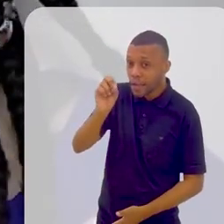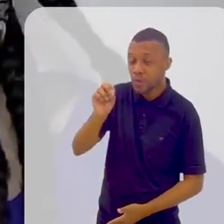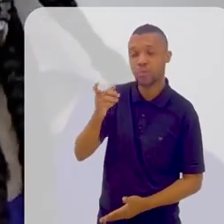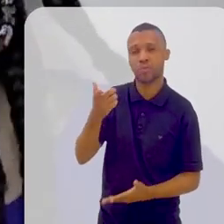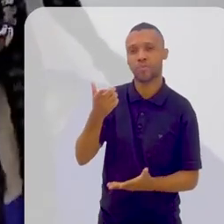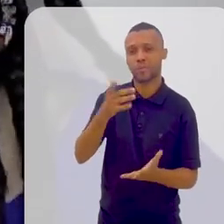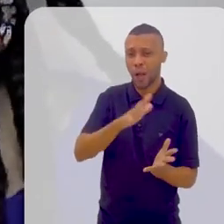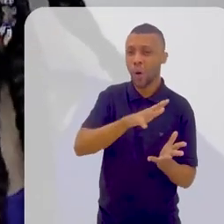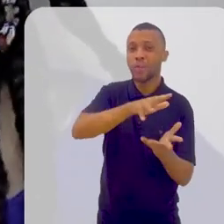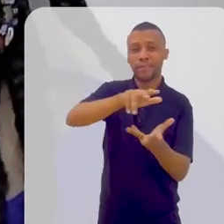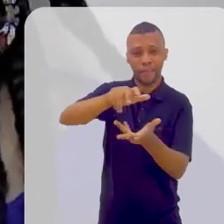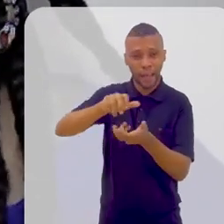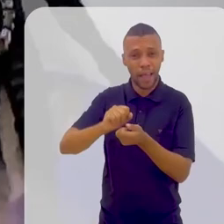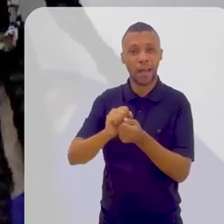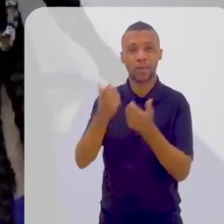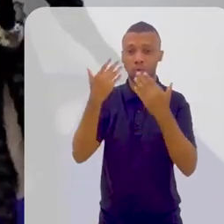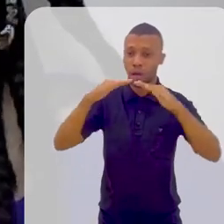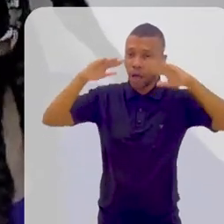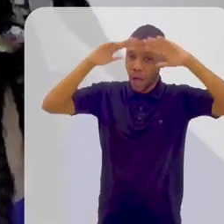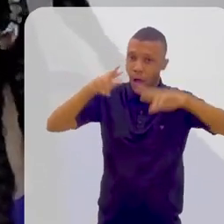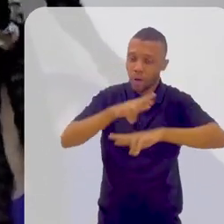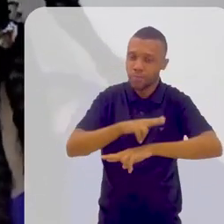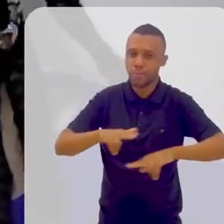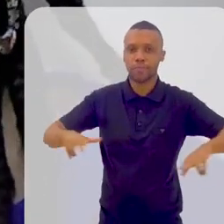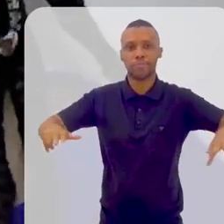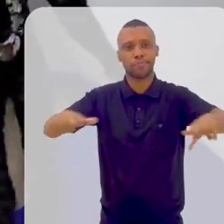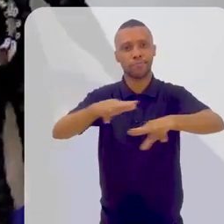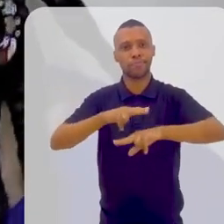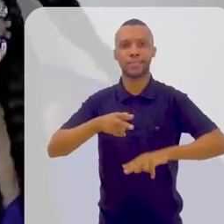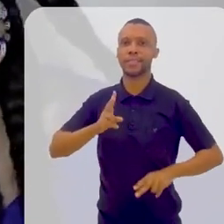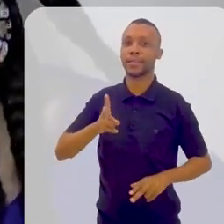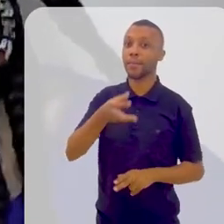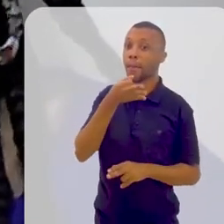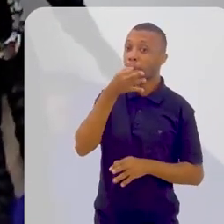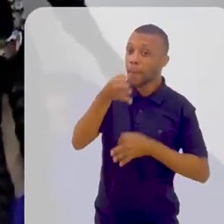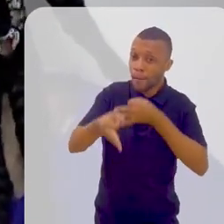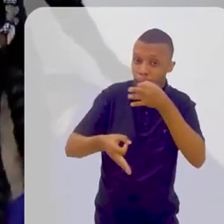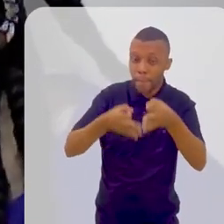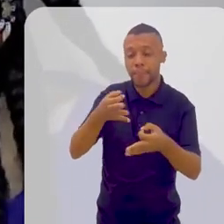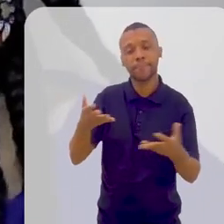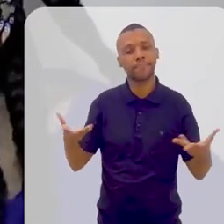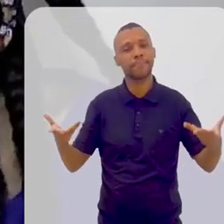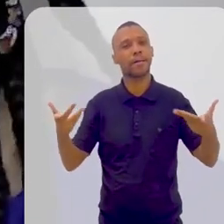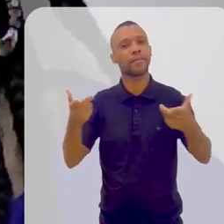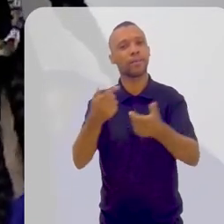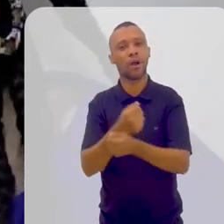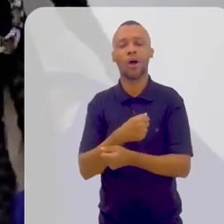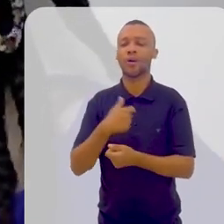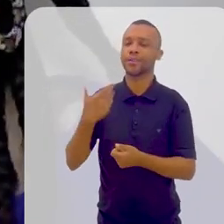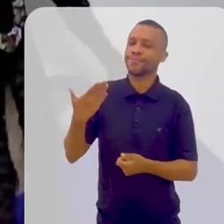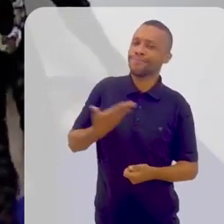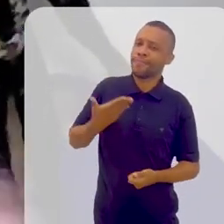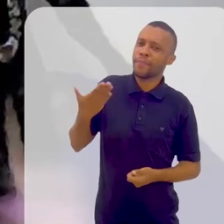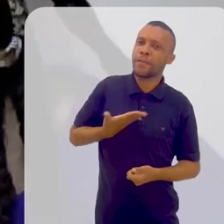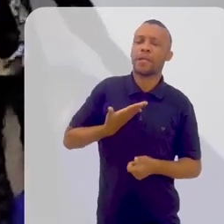aos orixás, de sempre colocarem pessoas maravilhosas,